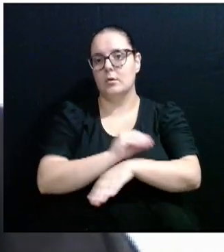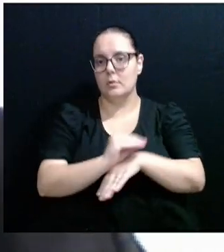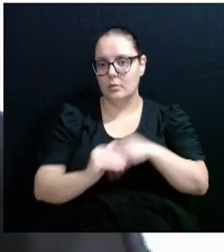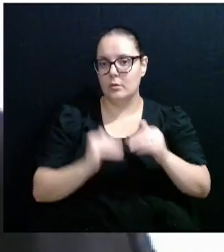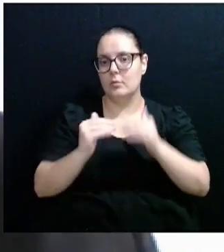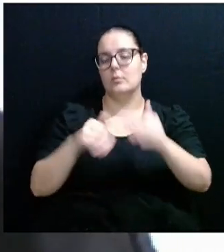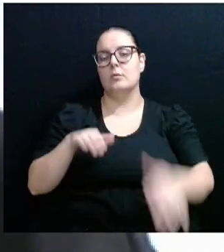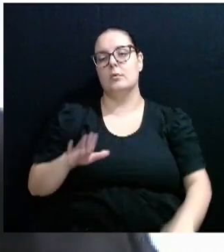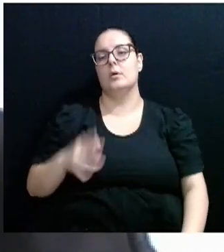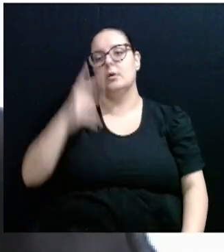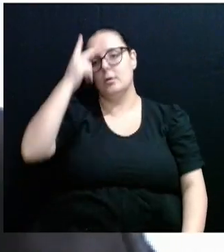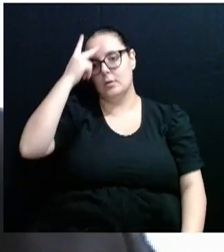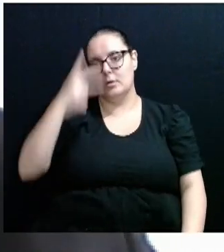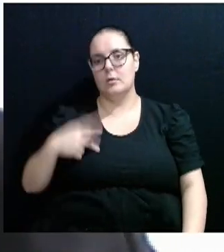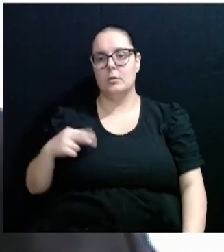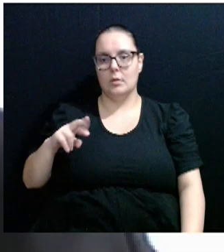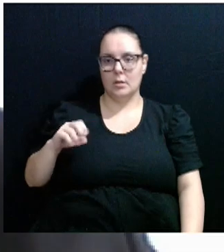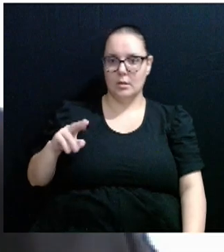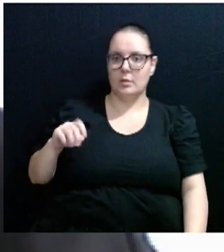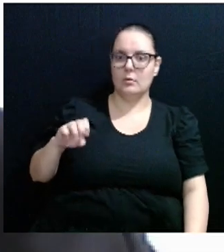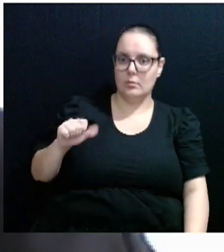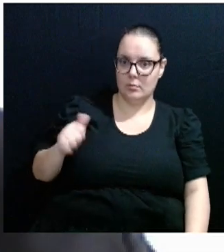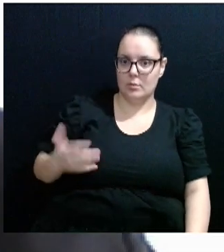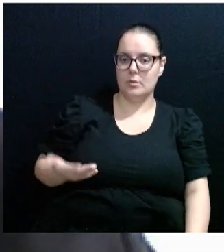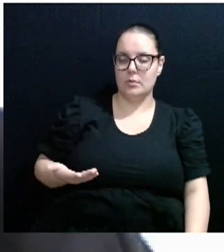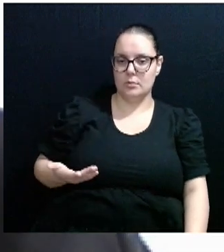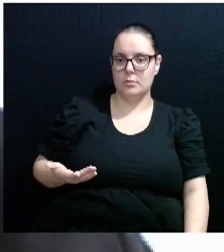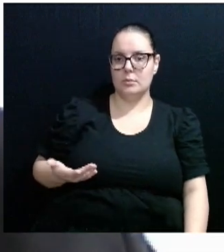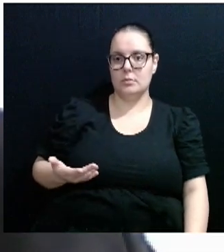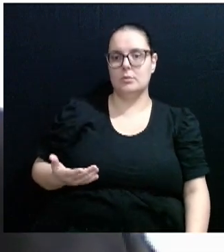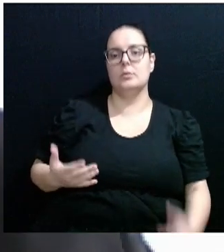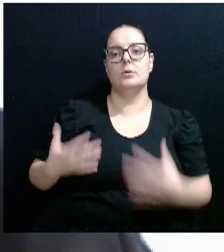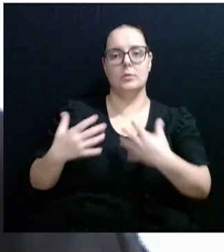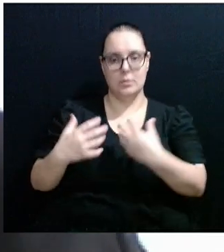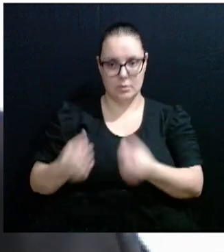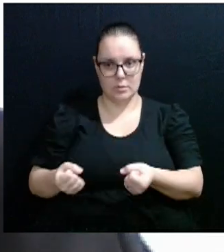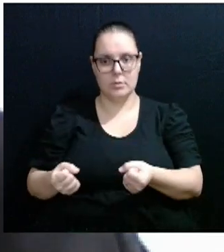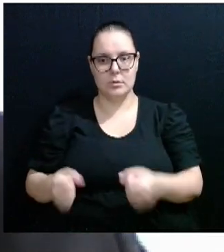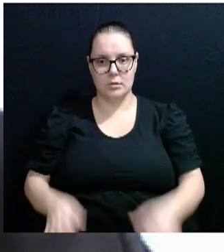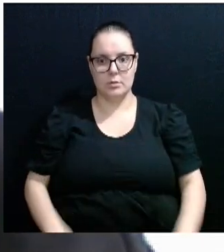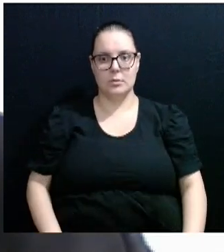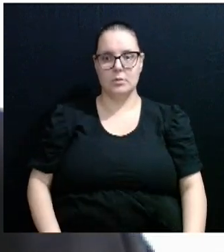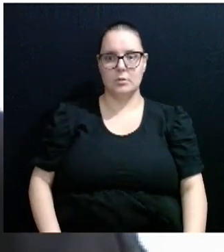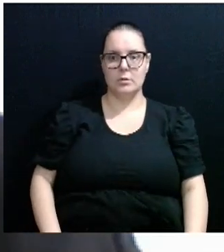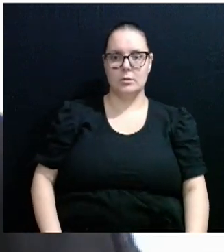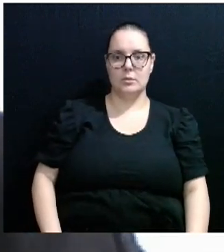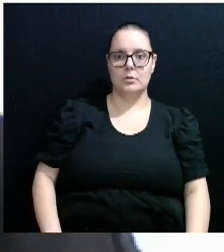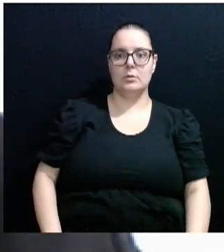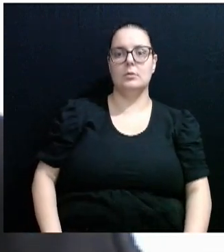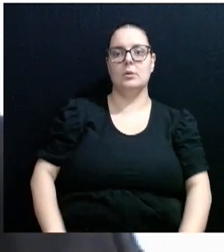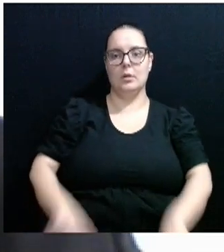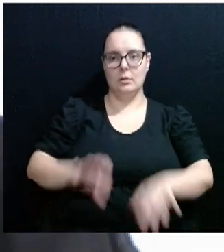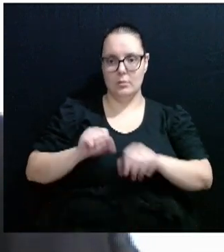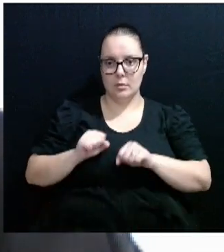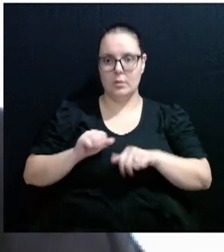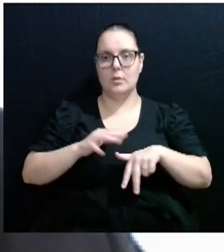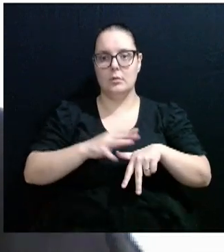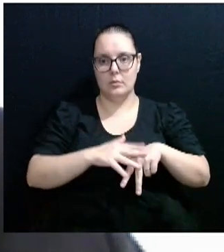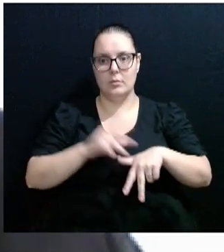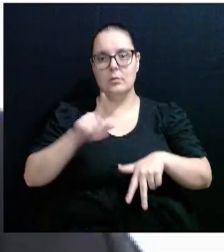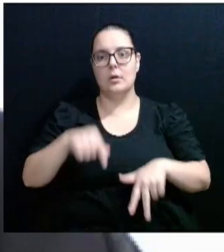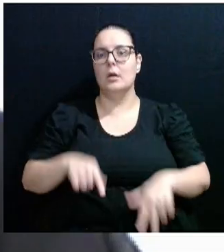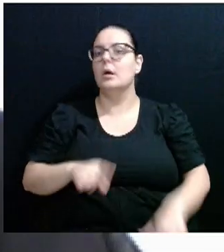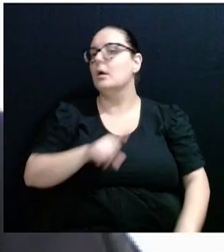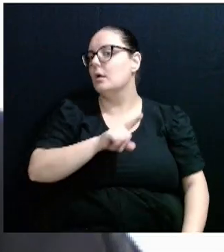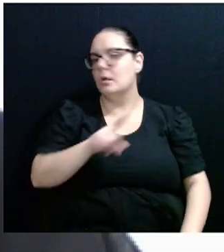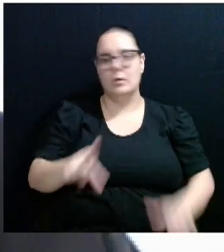própria recusa em admitir a adesão desses pacientes é ilegal, é um